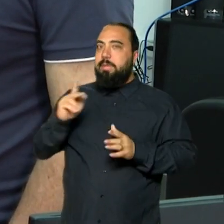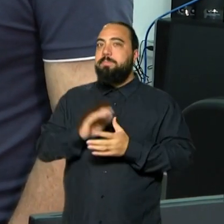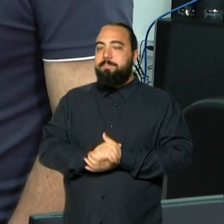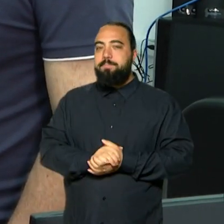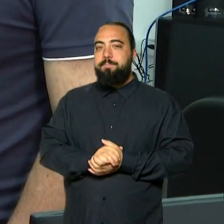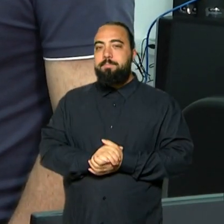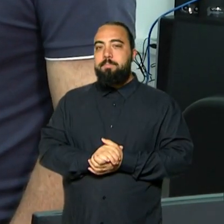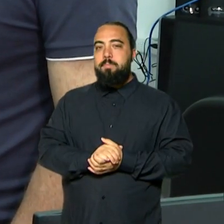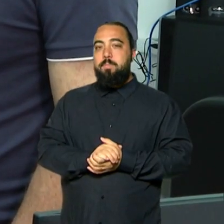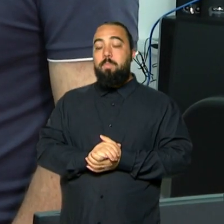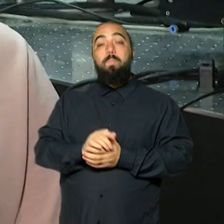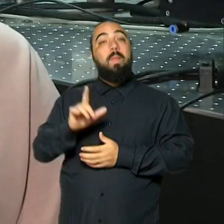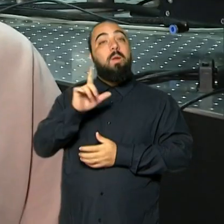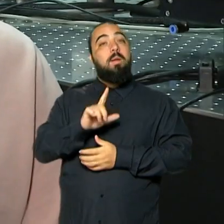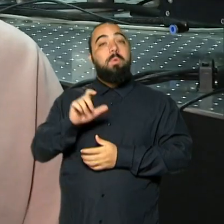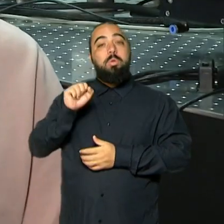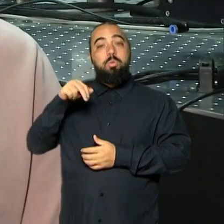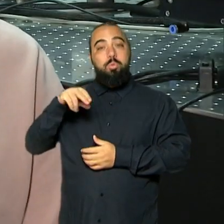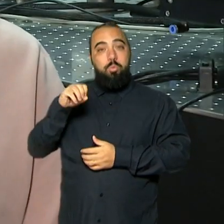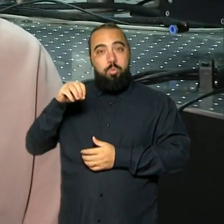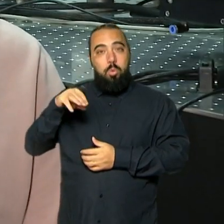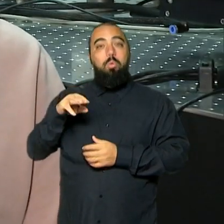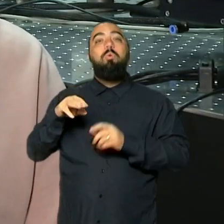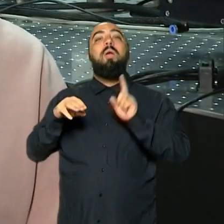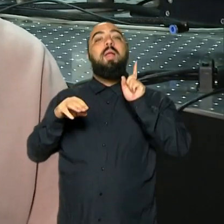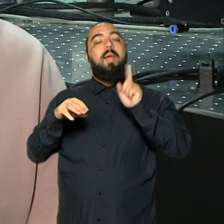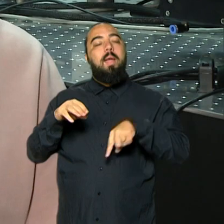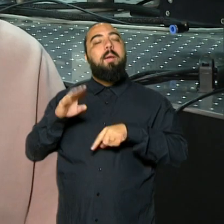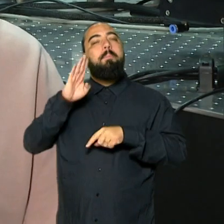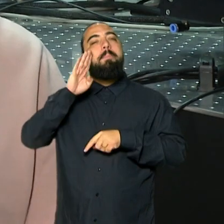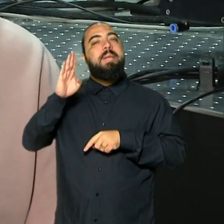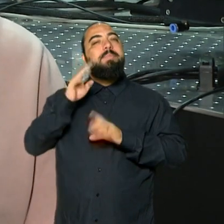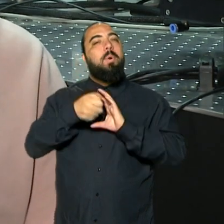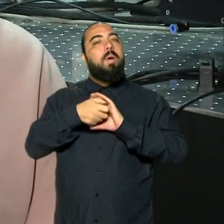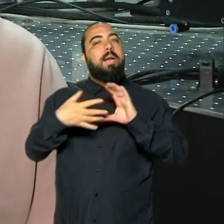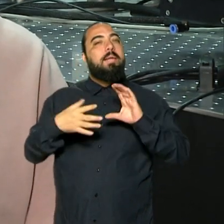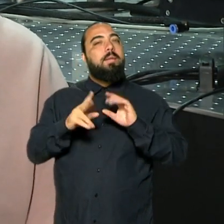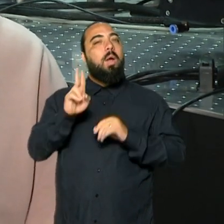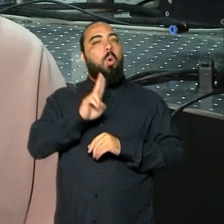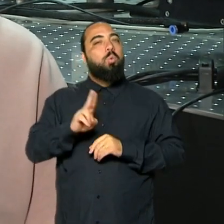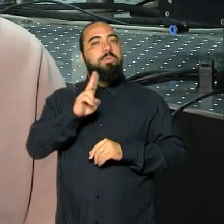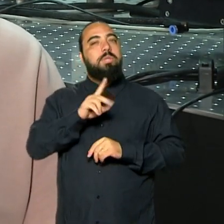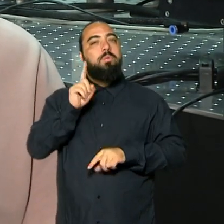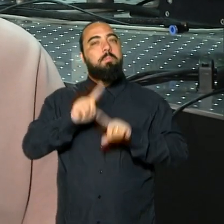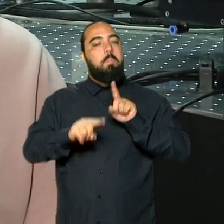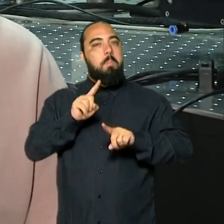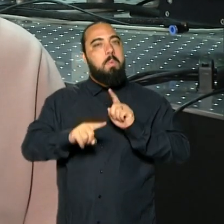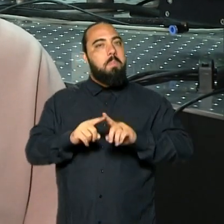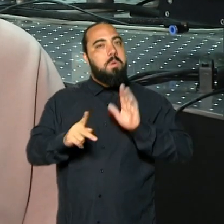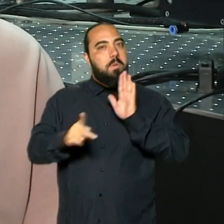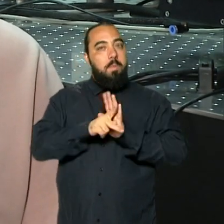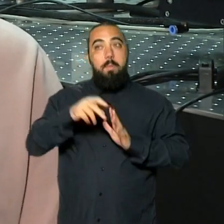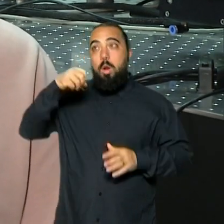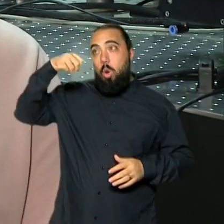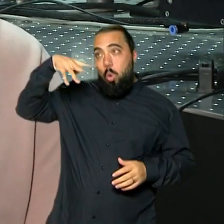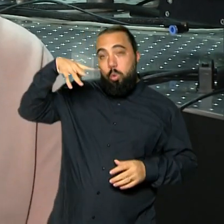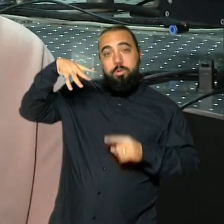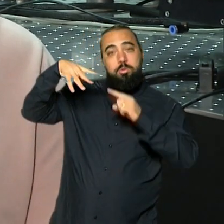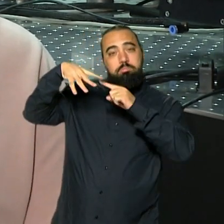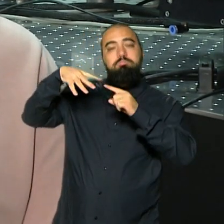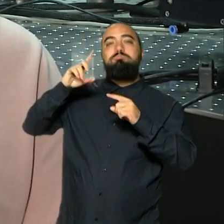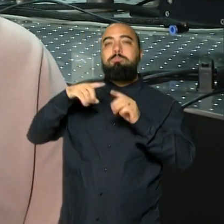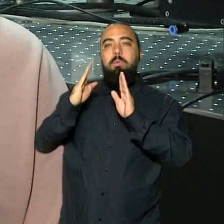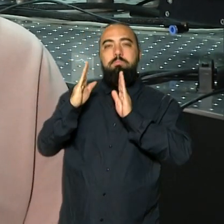O laboratório SNOM, a principal característica dele é fazer uso de uma propriedade da luz, que é o campo